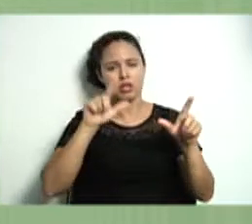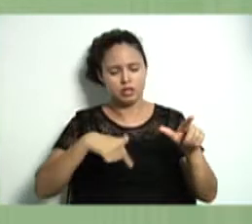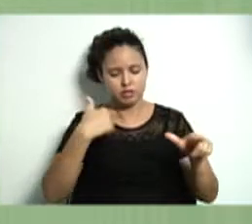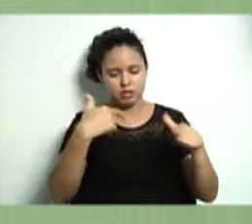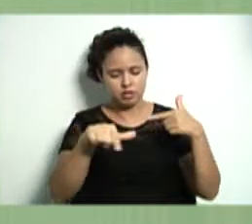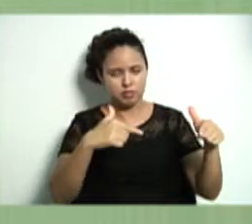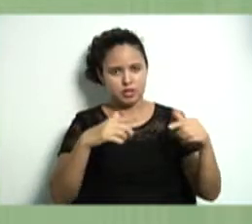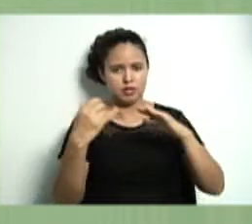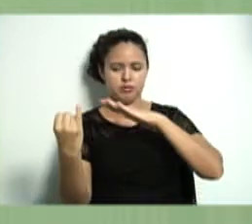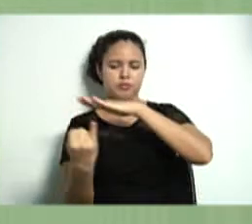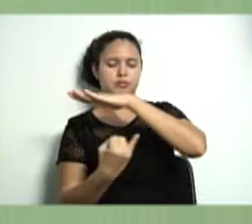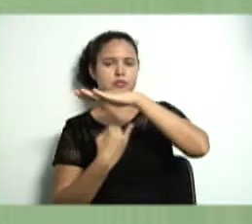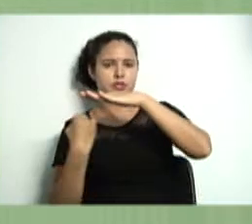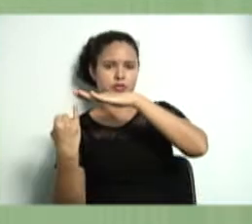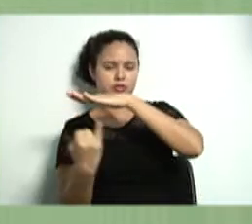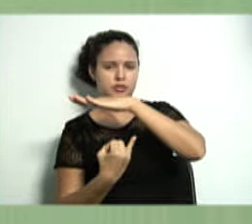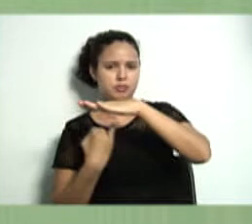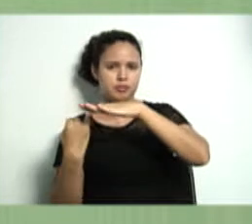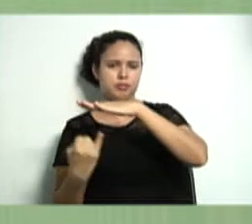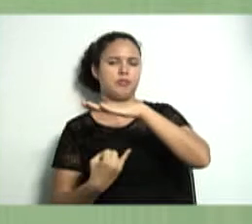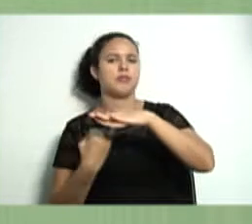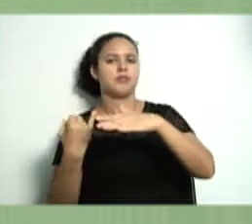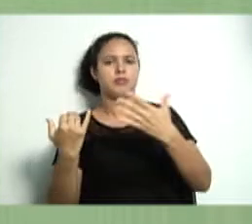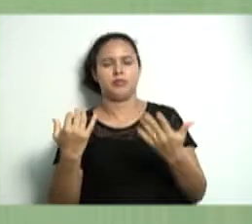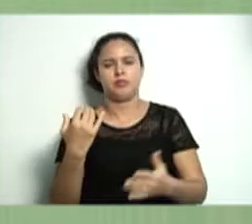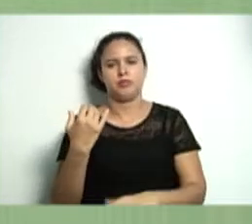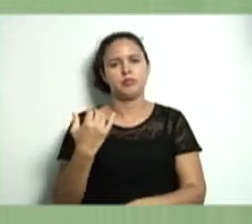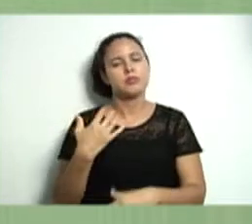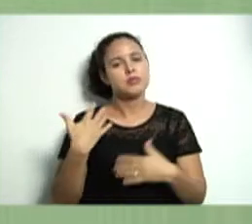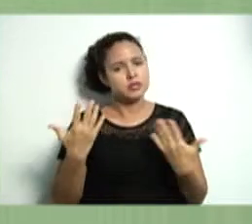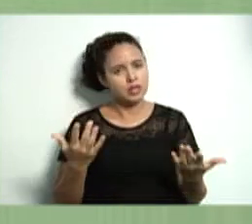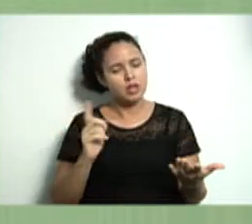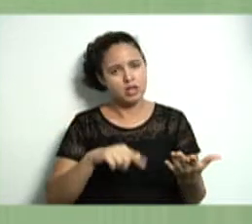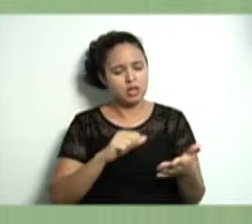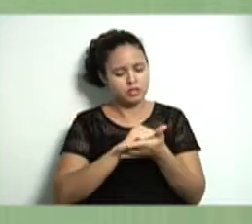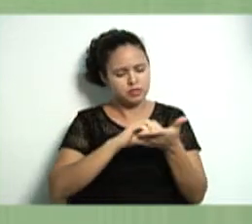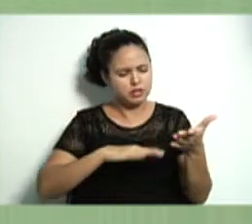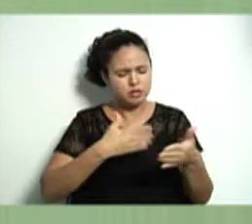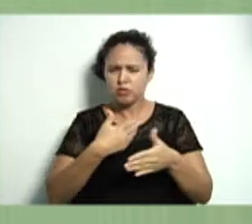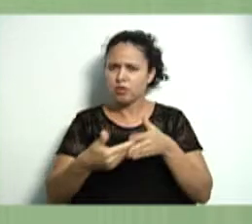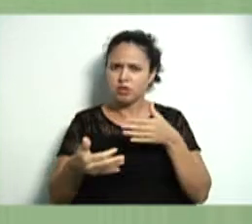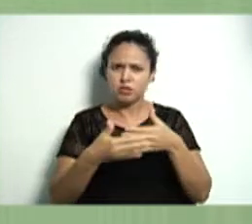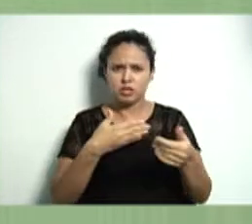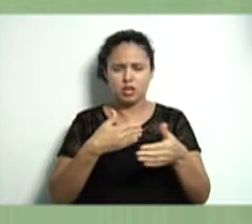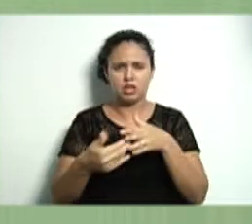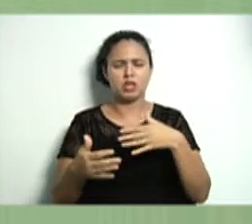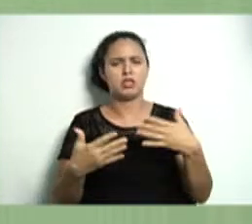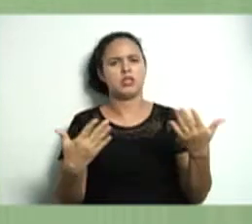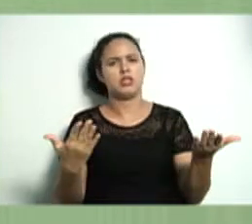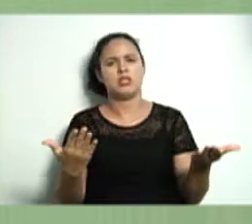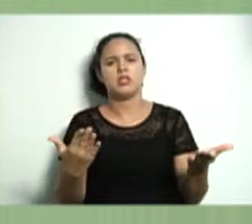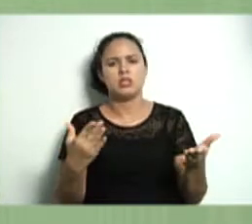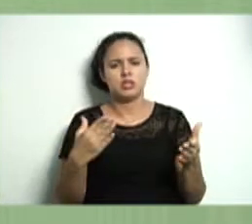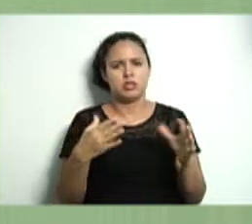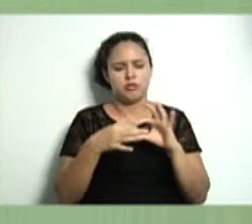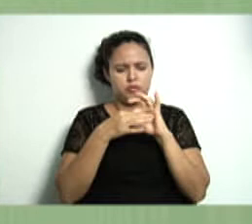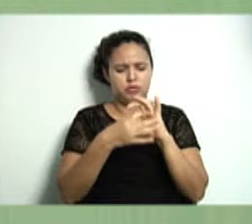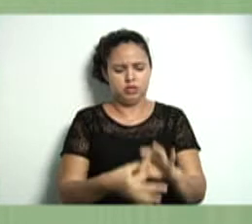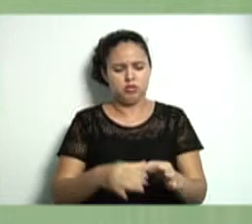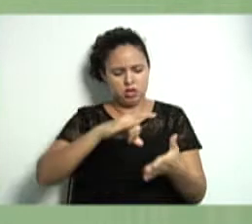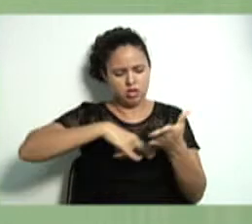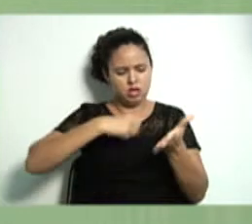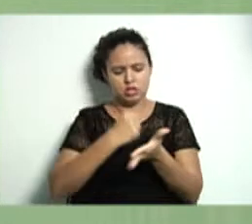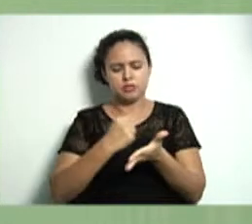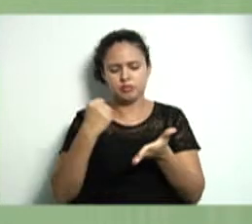É aquela atividade, que pode ser qualquer atividade, que é realizada sem o estabelecimento de um vínculo